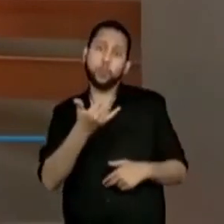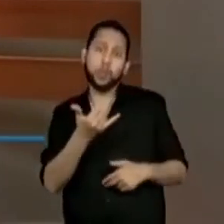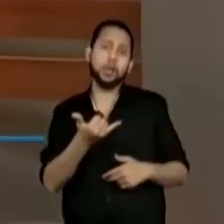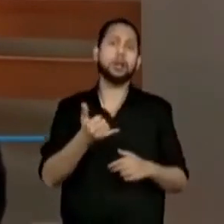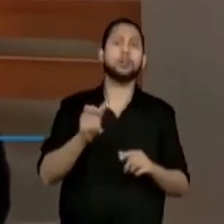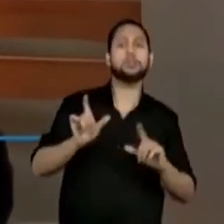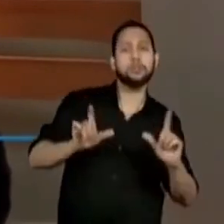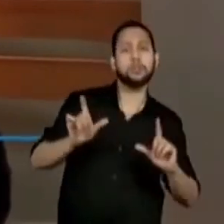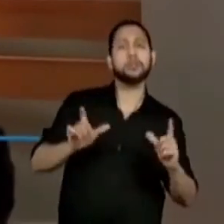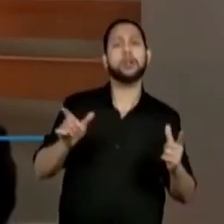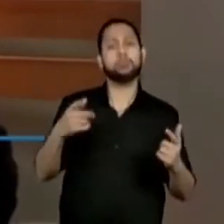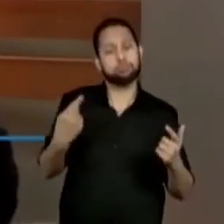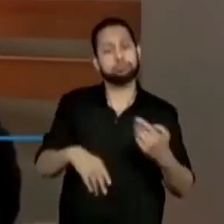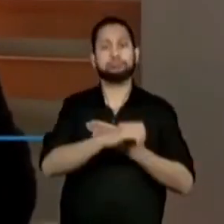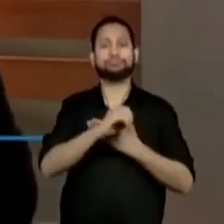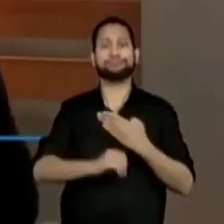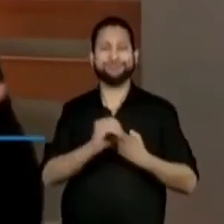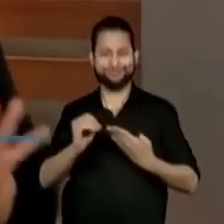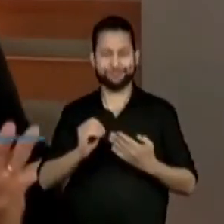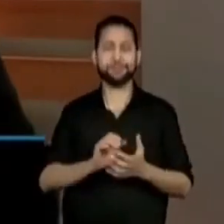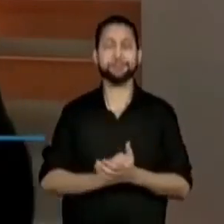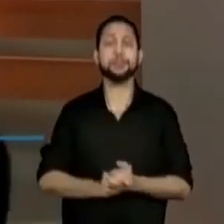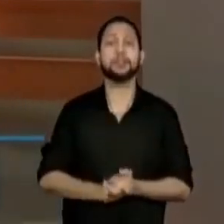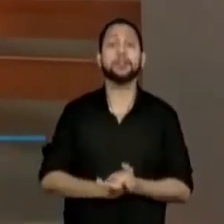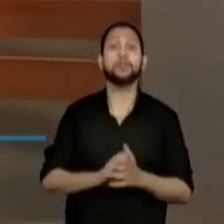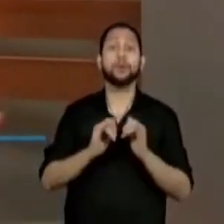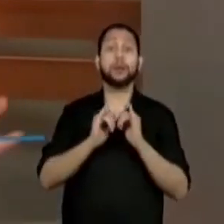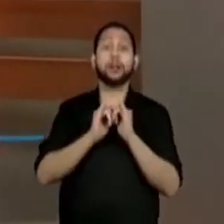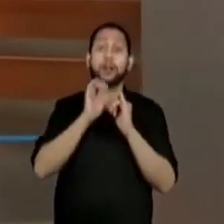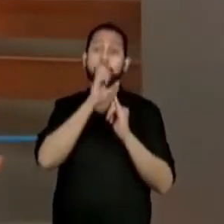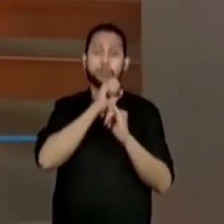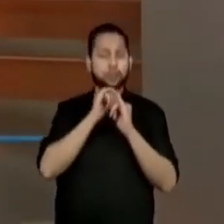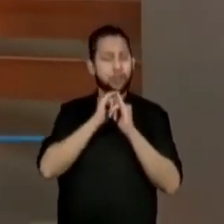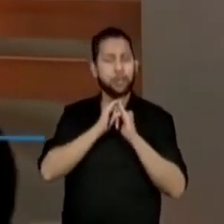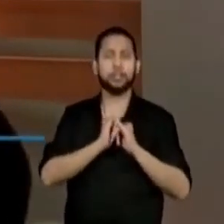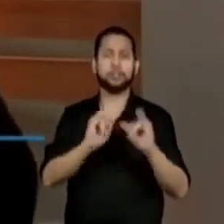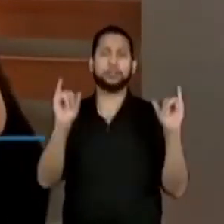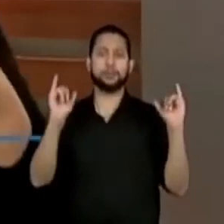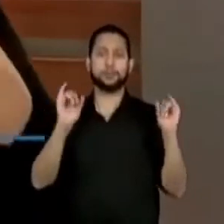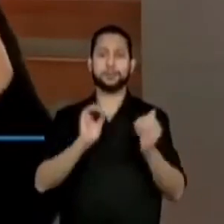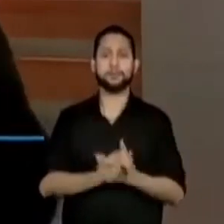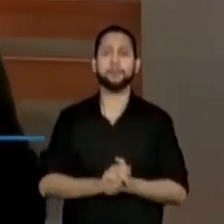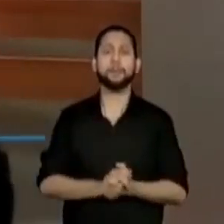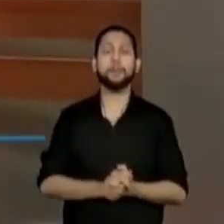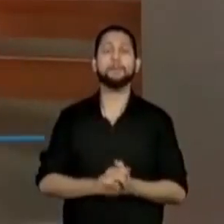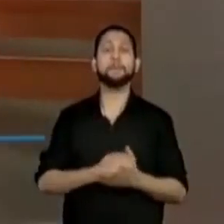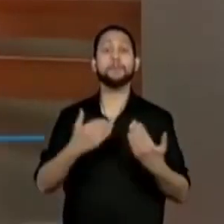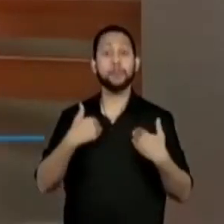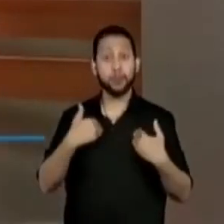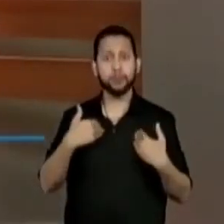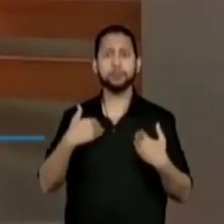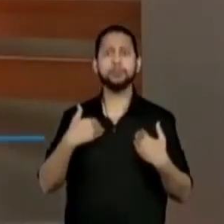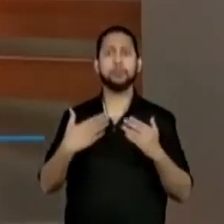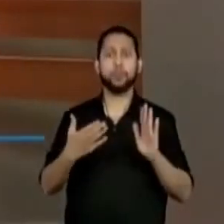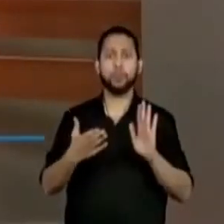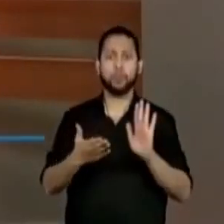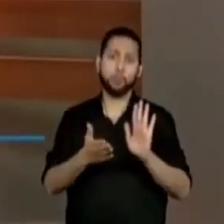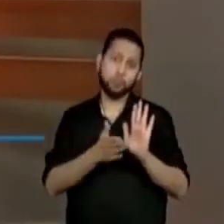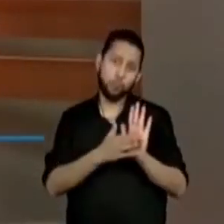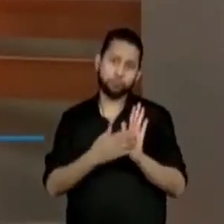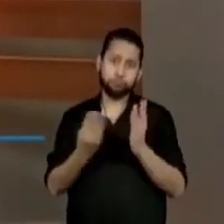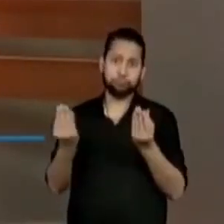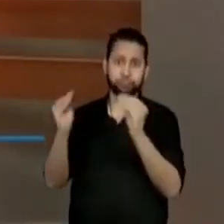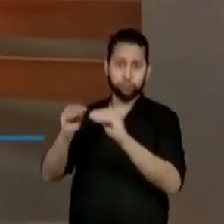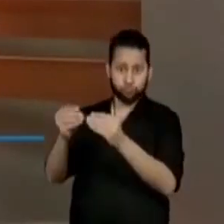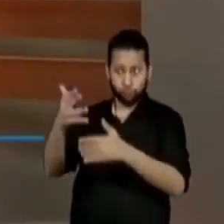acompanhando as aulas do centro de Mídias e aí eu já vou abrir com um recad vamos lá e eu sempre acompanho o chat né E